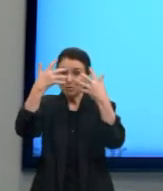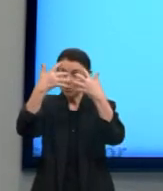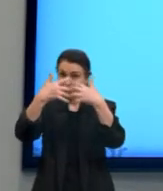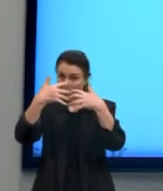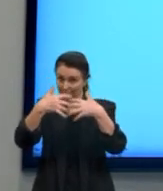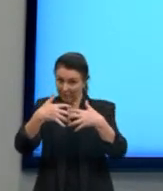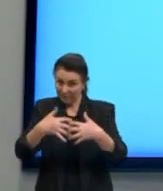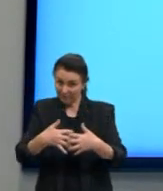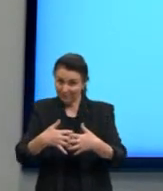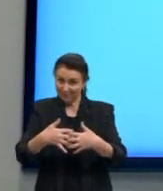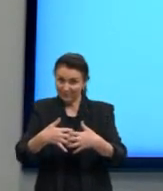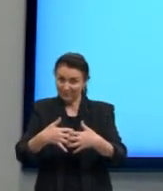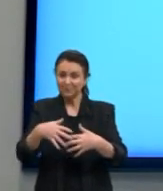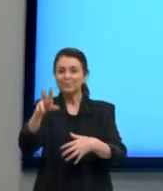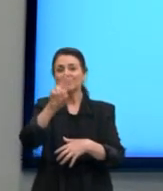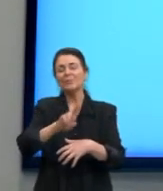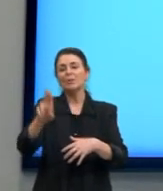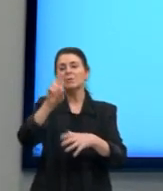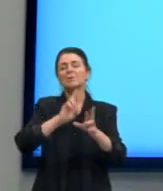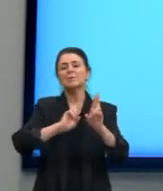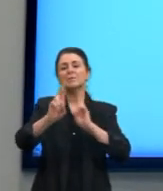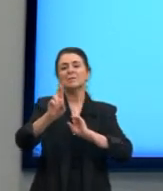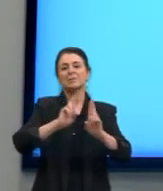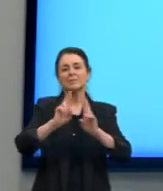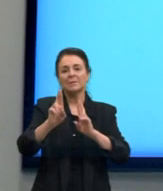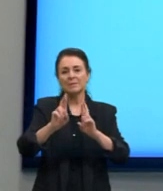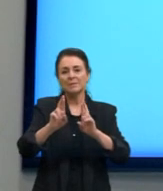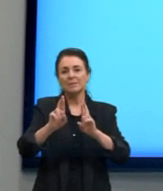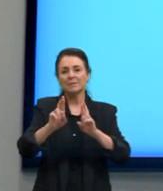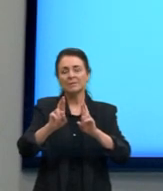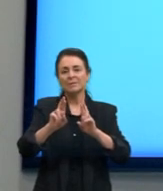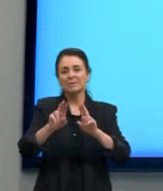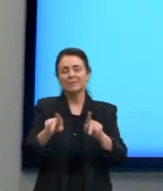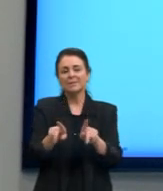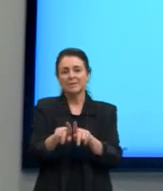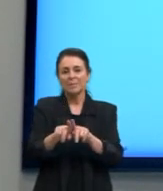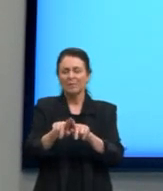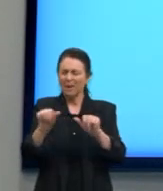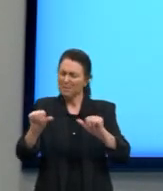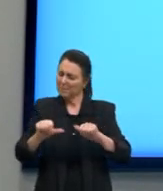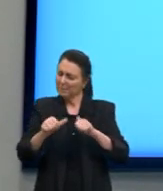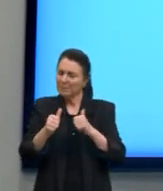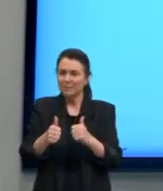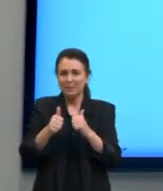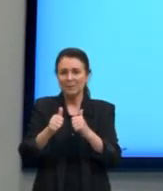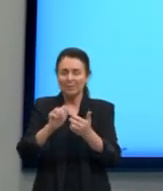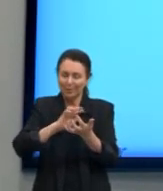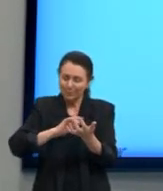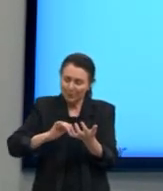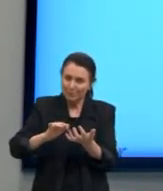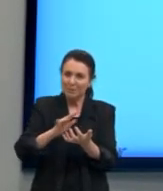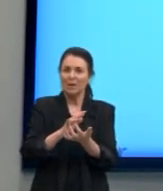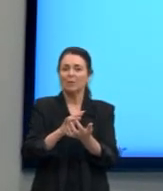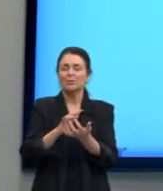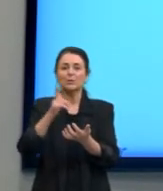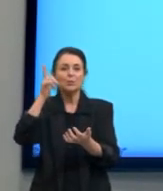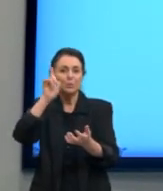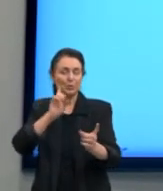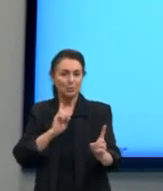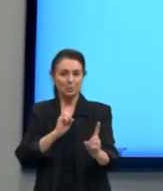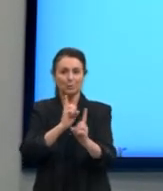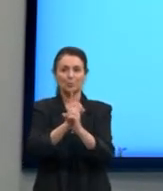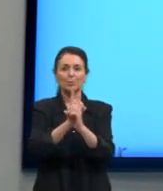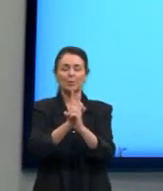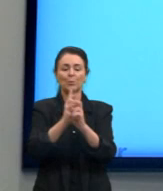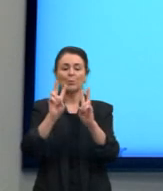a gente vai utilizando relações e vai melhorando né esses cálculos então a gente conseguiu descobrir